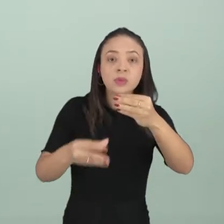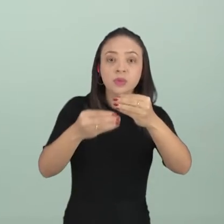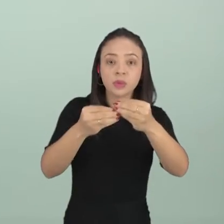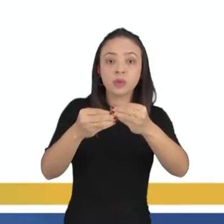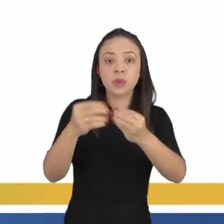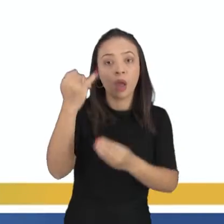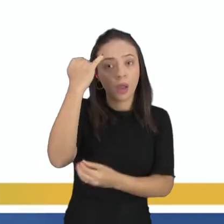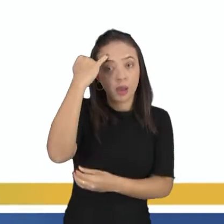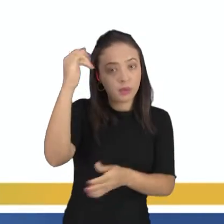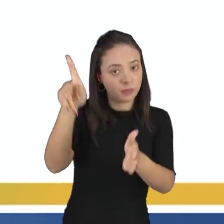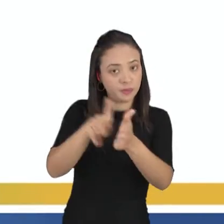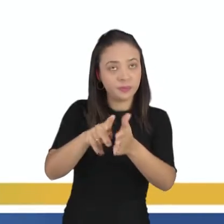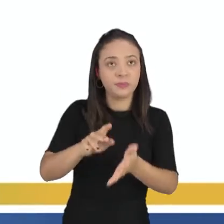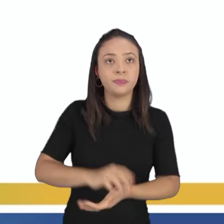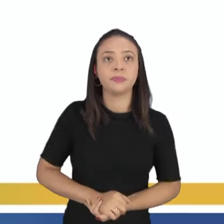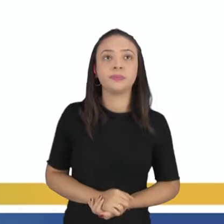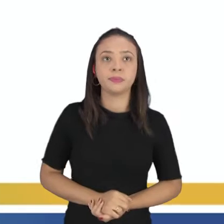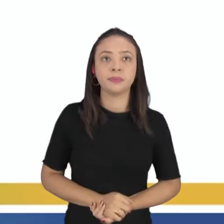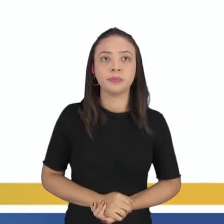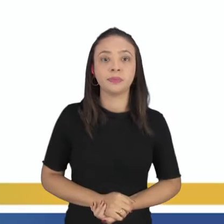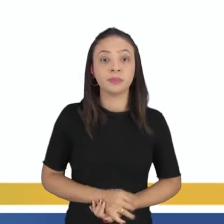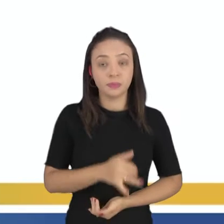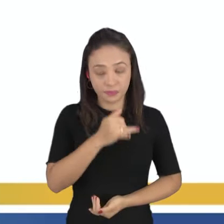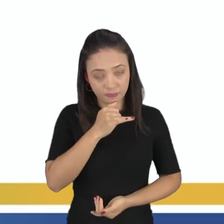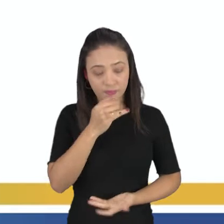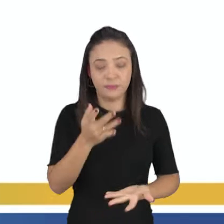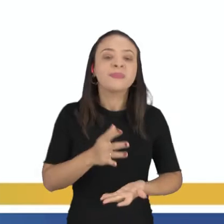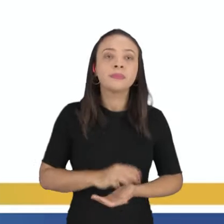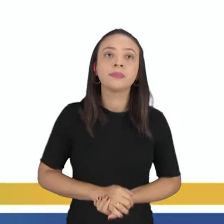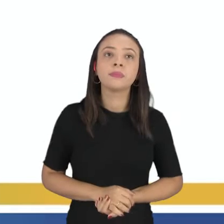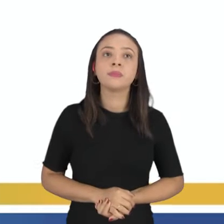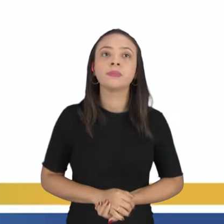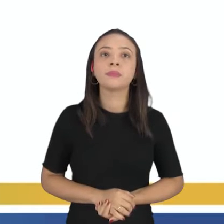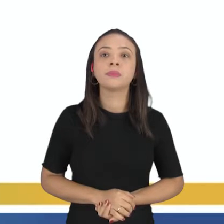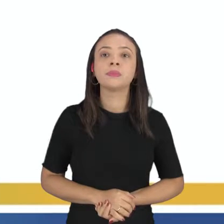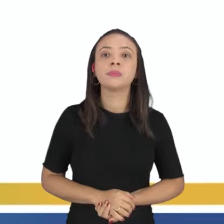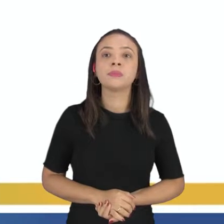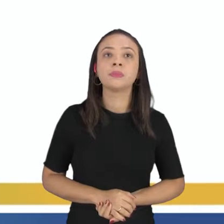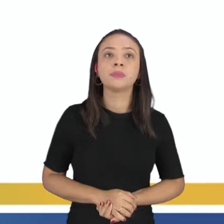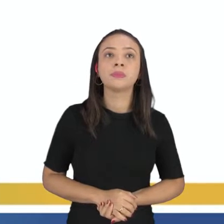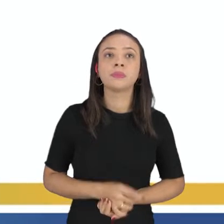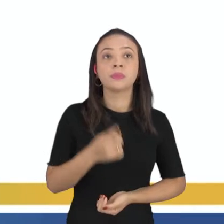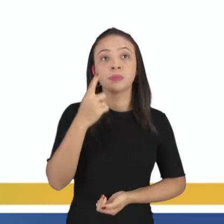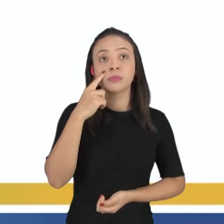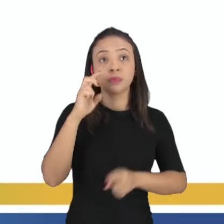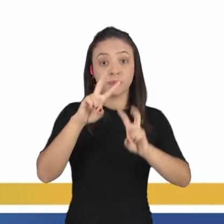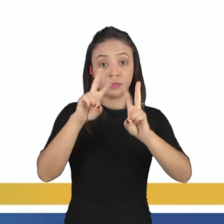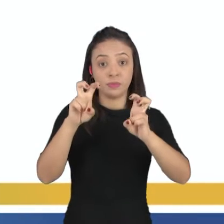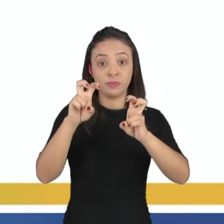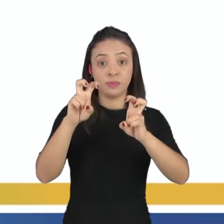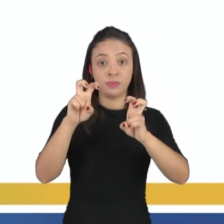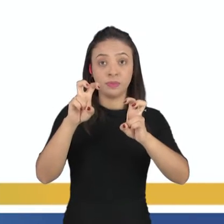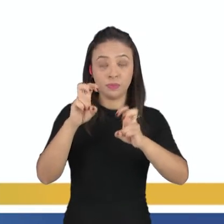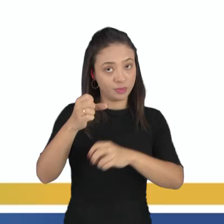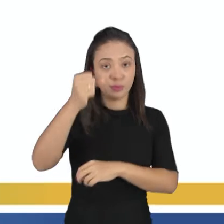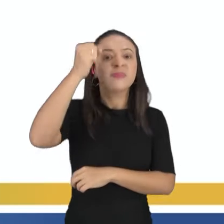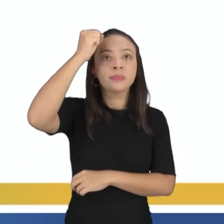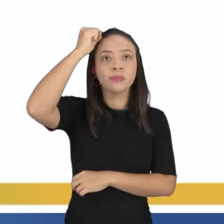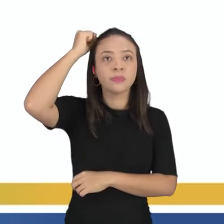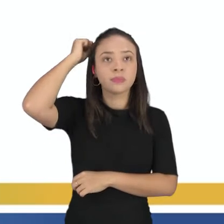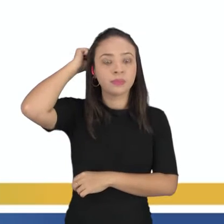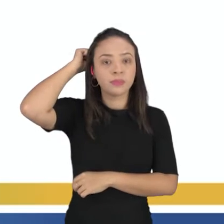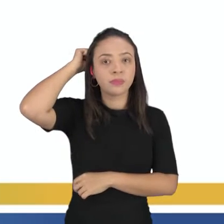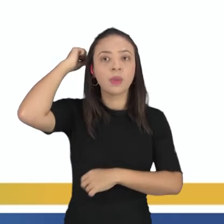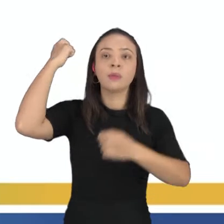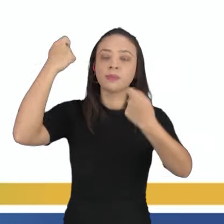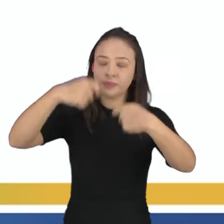ideias. Vamos lá para um exemplo. Vejamos só. Lá, ó, tema, vestibular, um